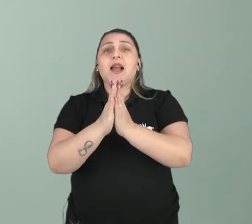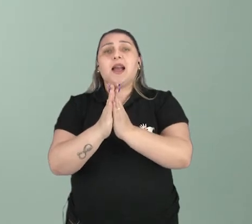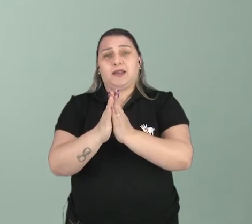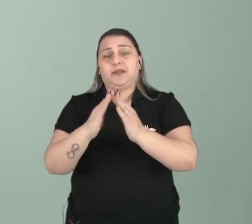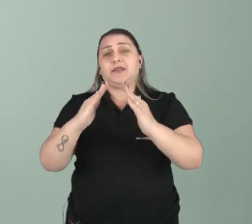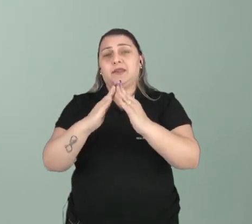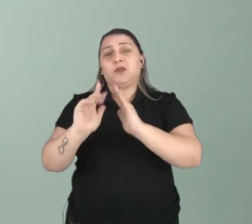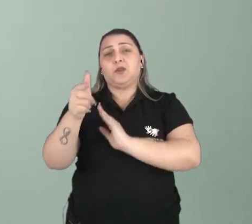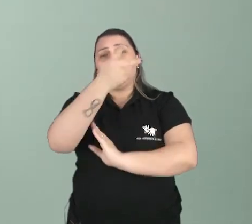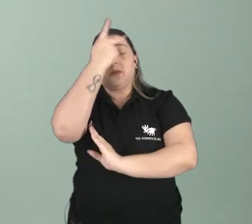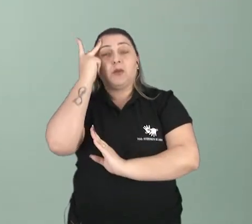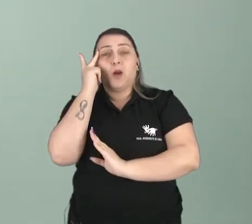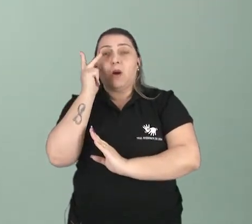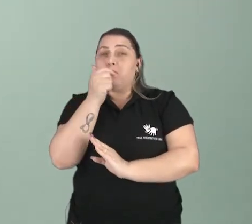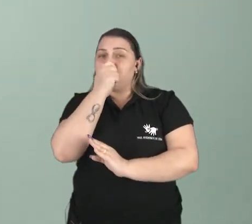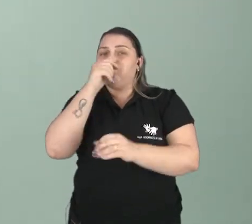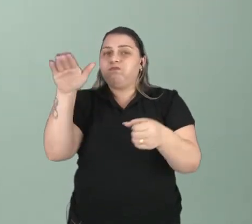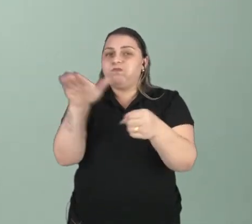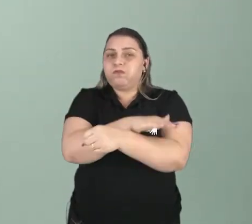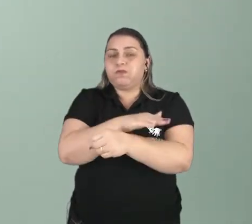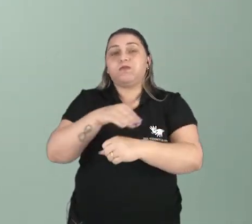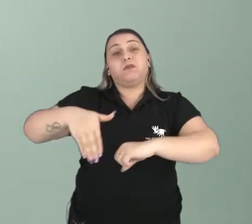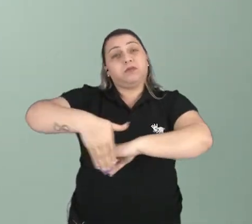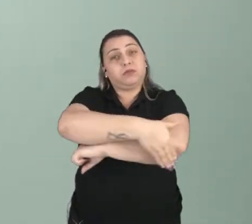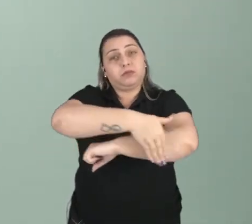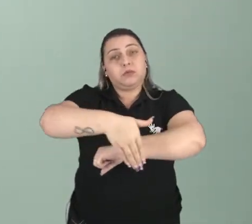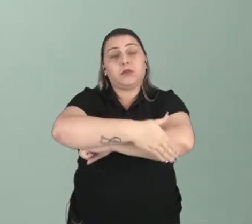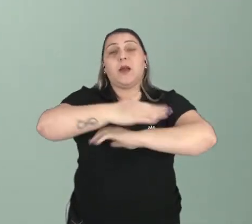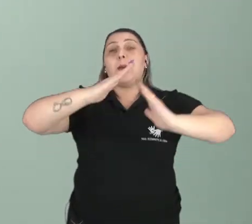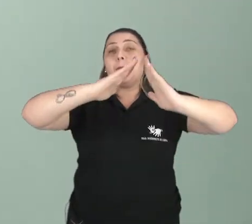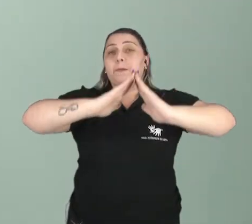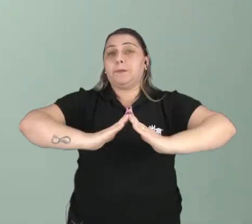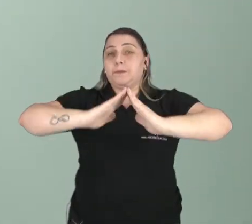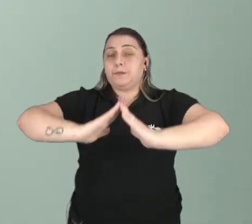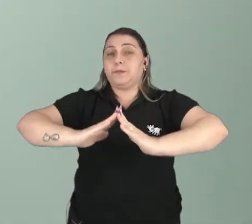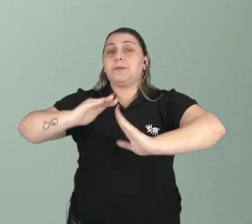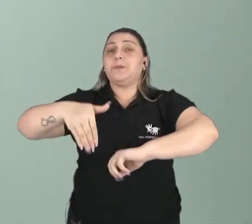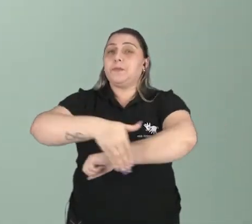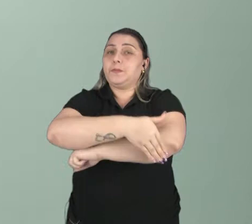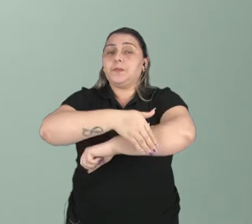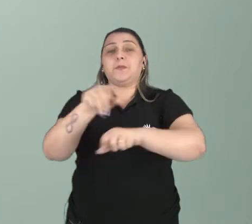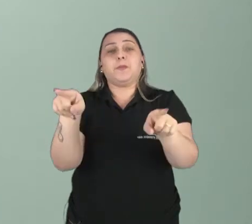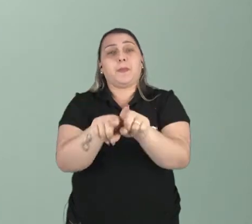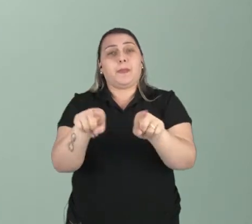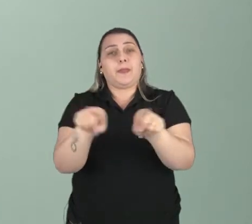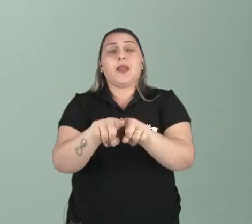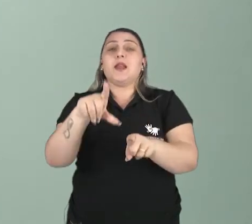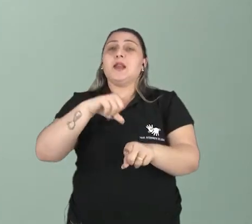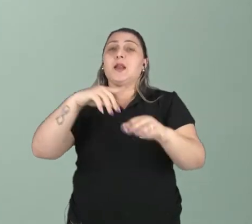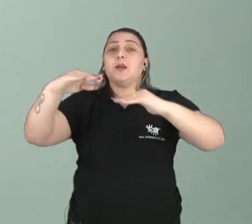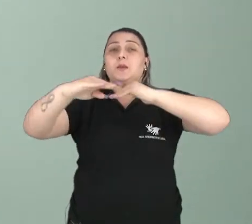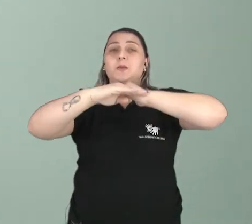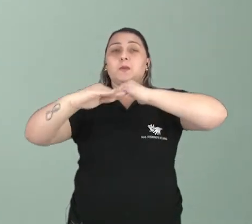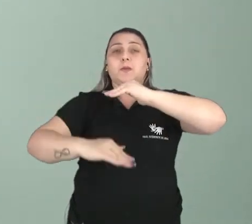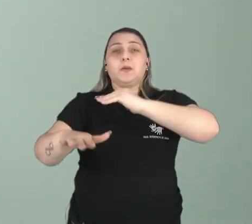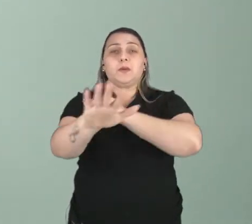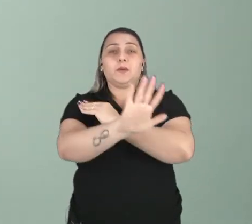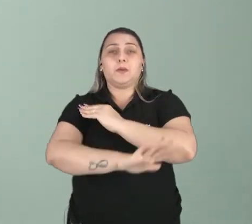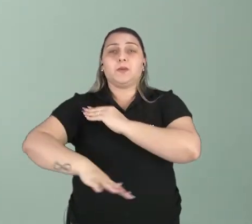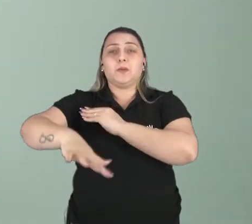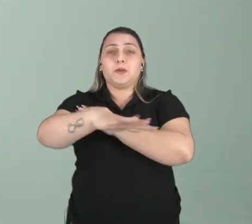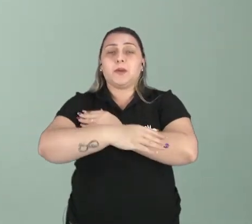ou muitas pessoas vivem pelas ruas, moradores de rua. Então, a desigualdade social ela